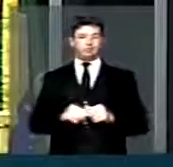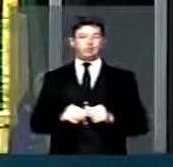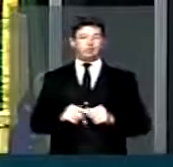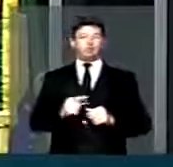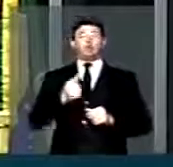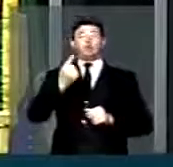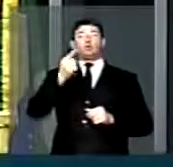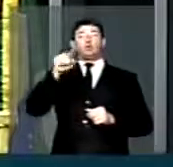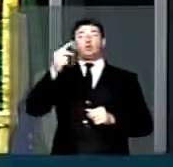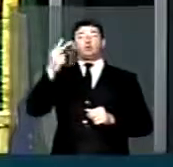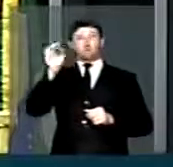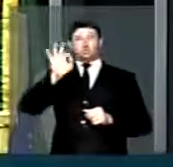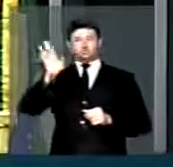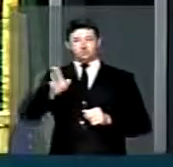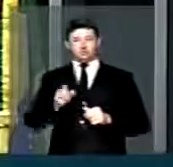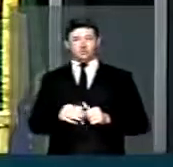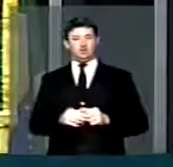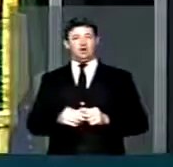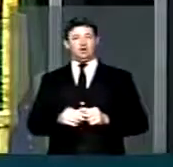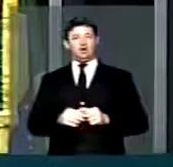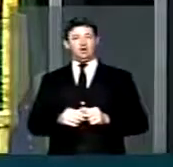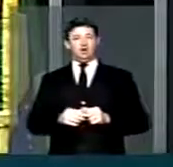aumentar 1,2%